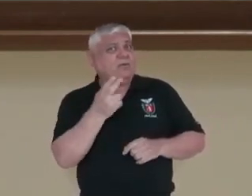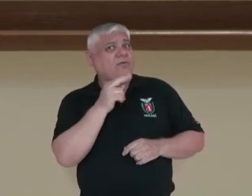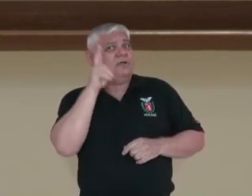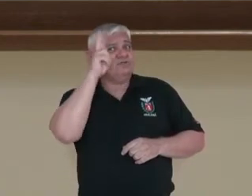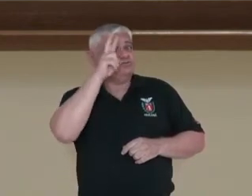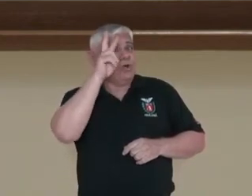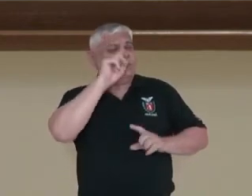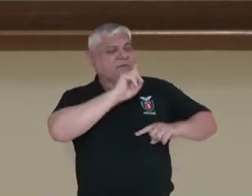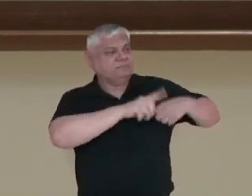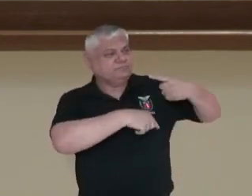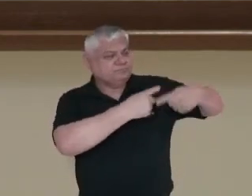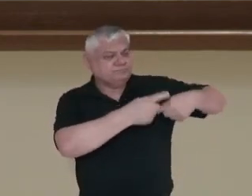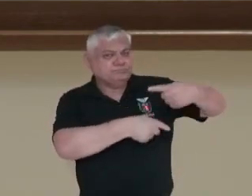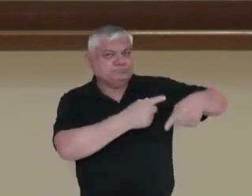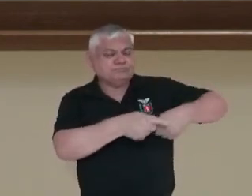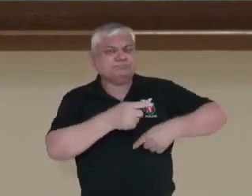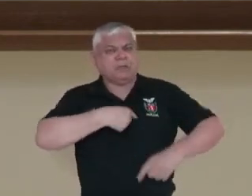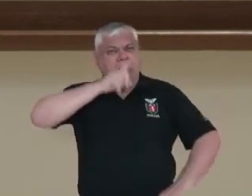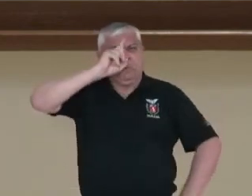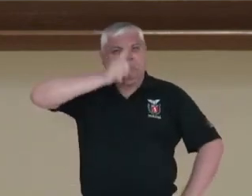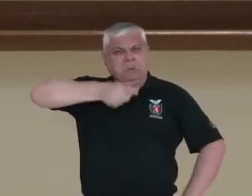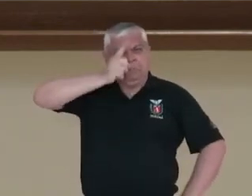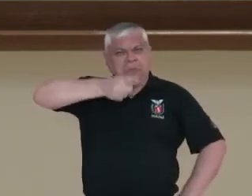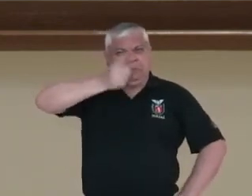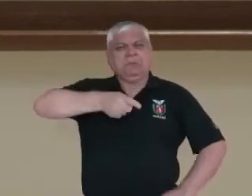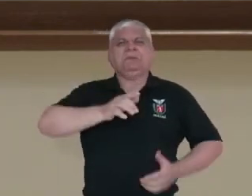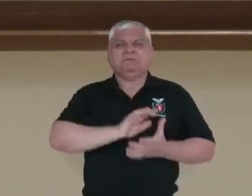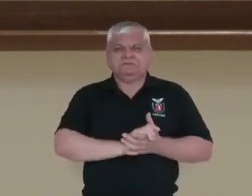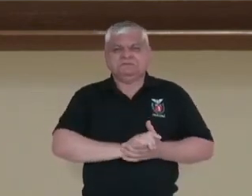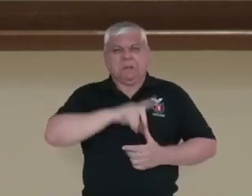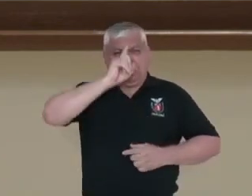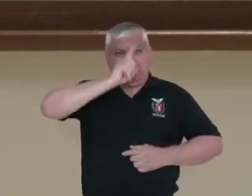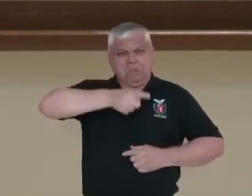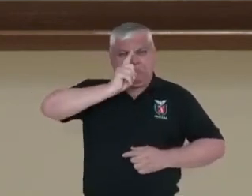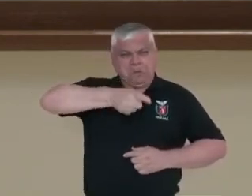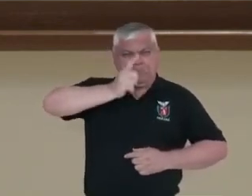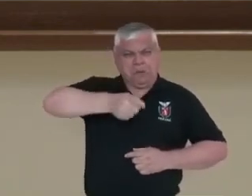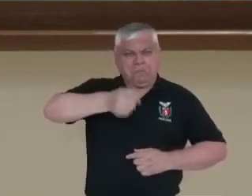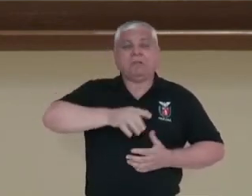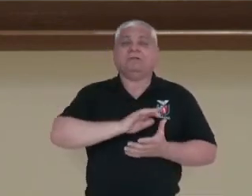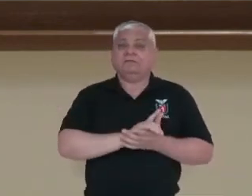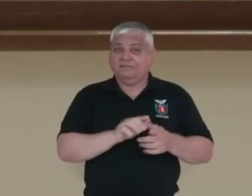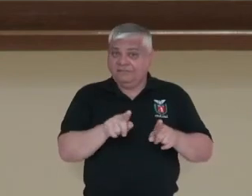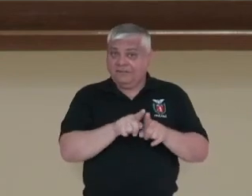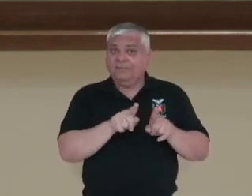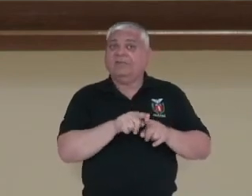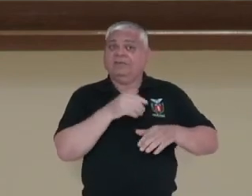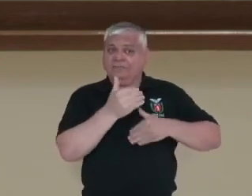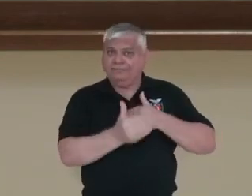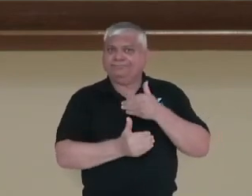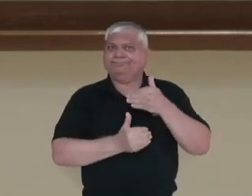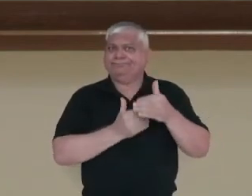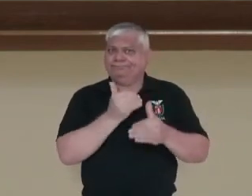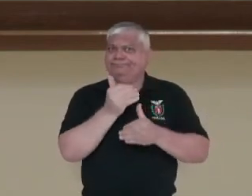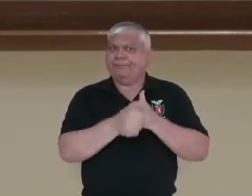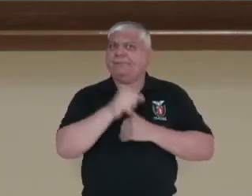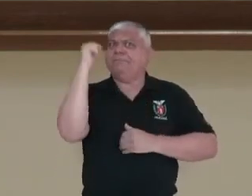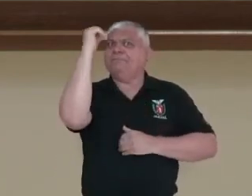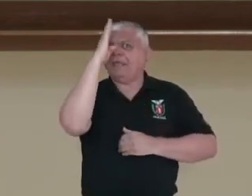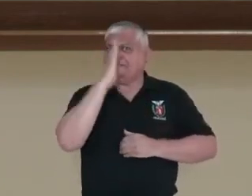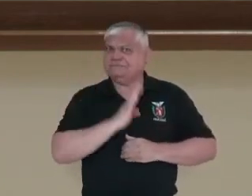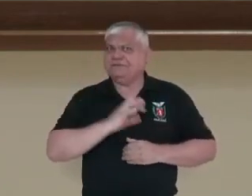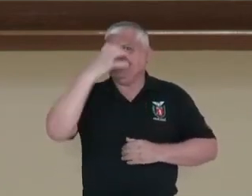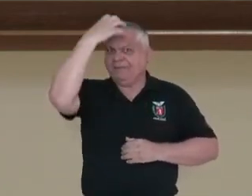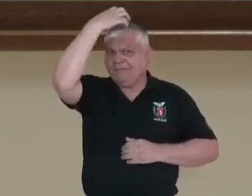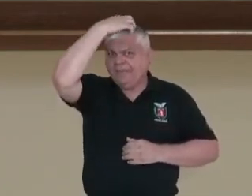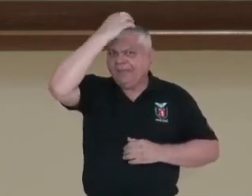sócio-histórica de colonialismos, de uma sociedade patriarcal, de um coronelismo, processo de Brasil Império,